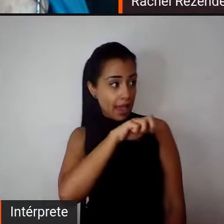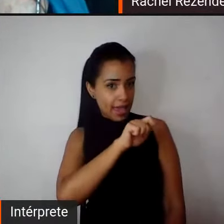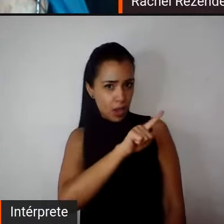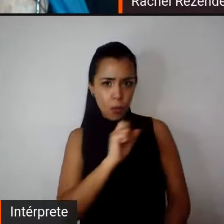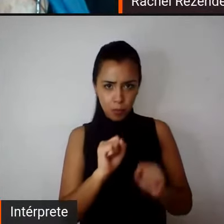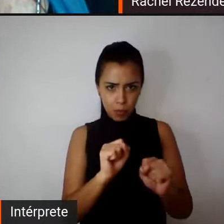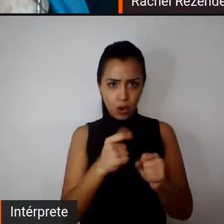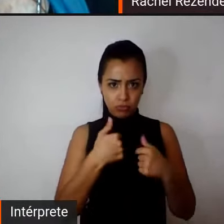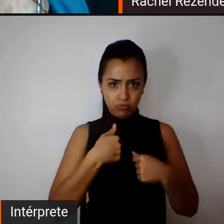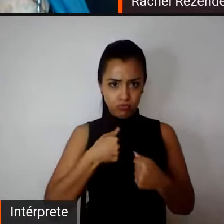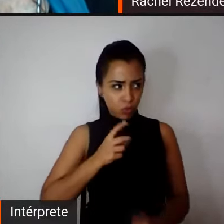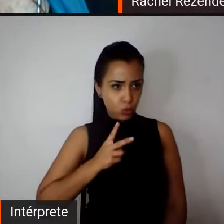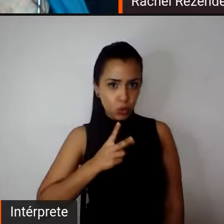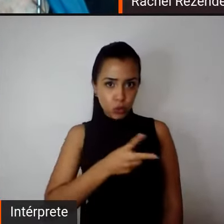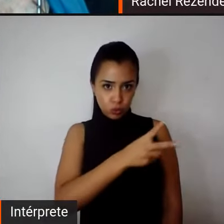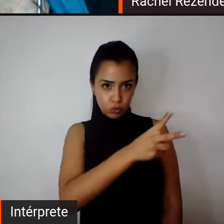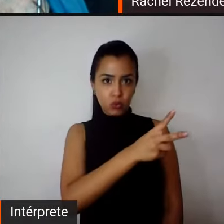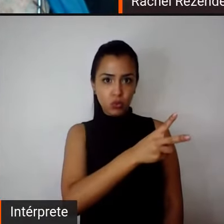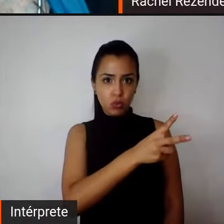com...